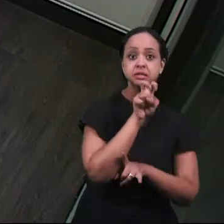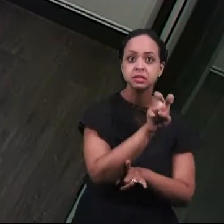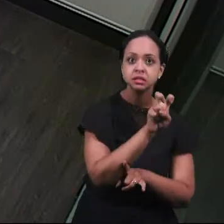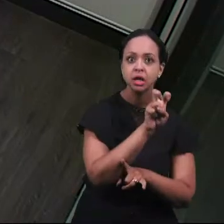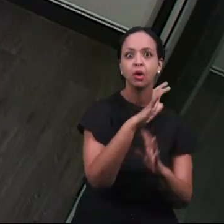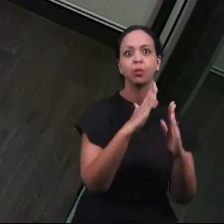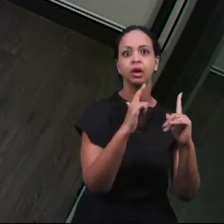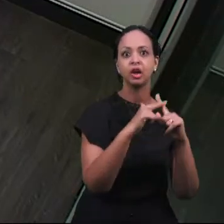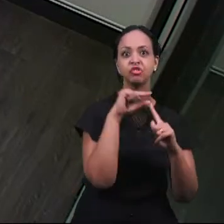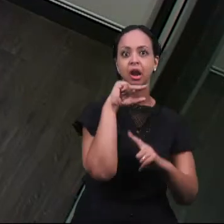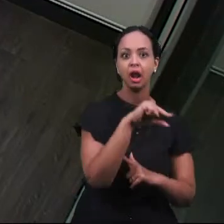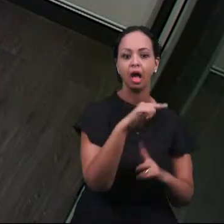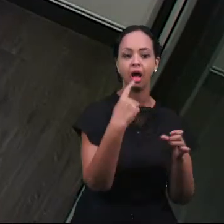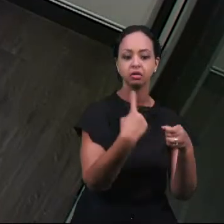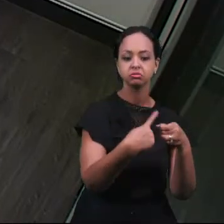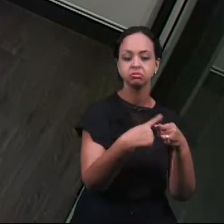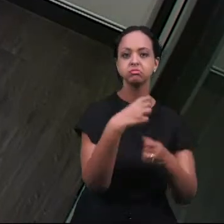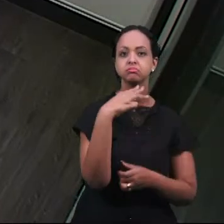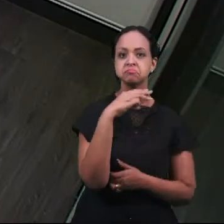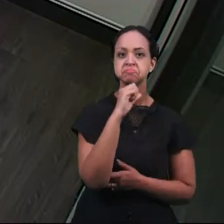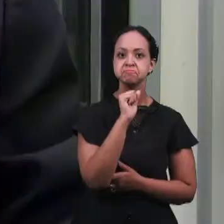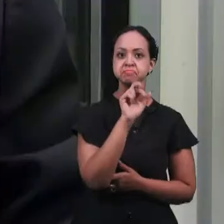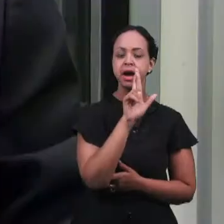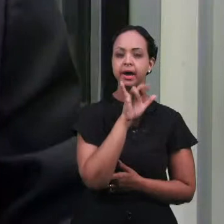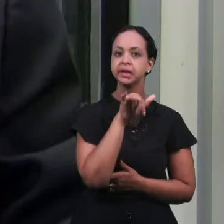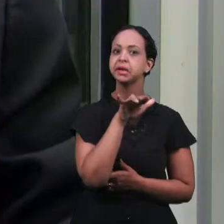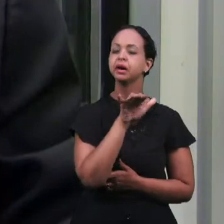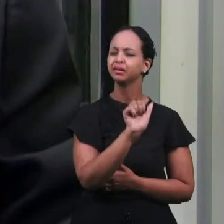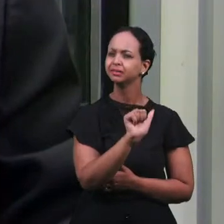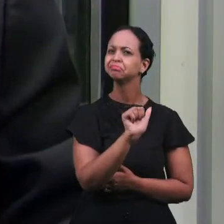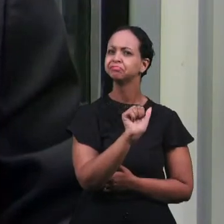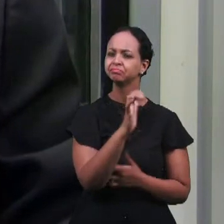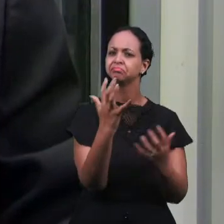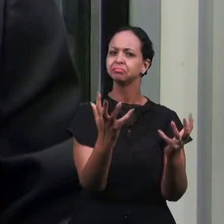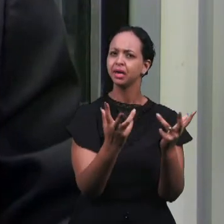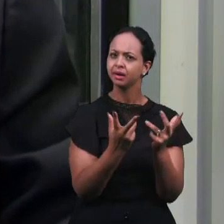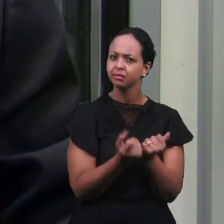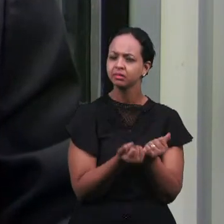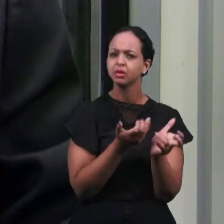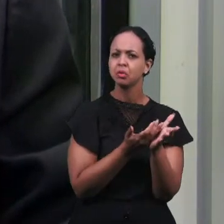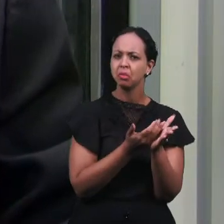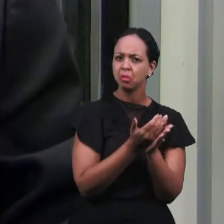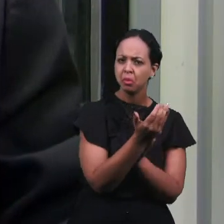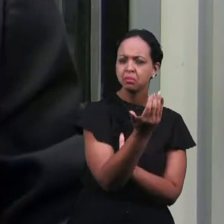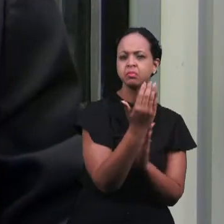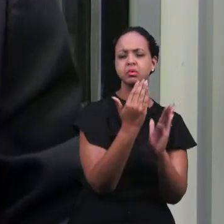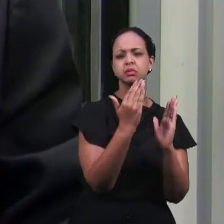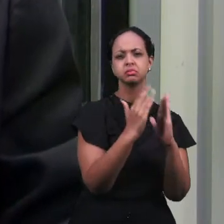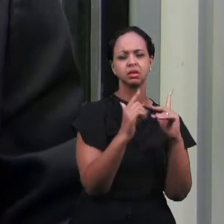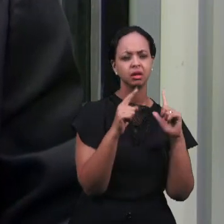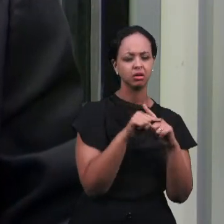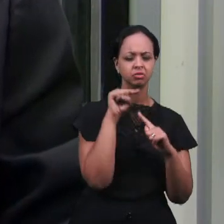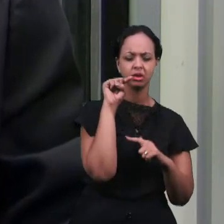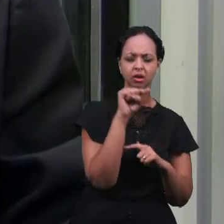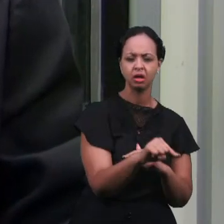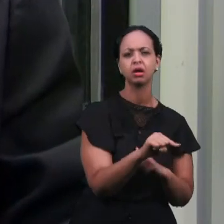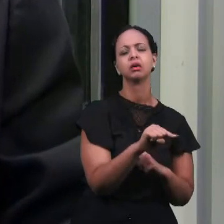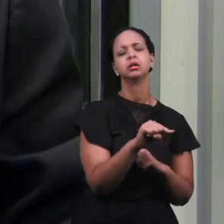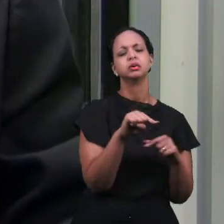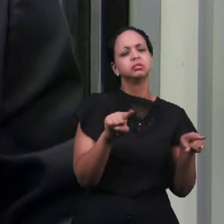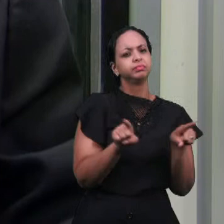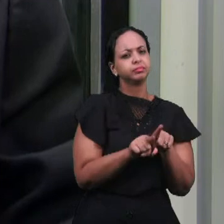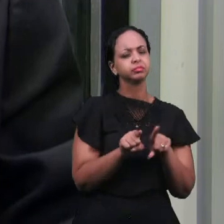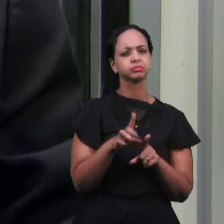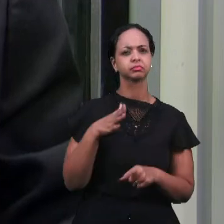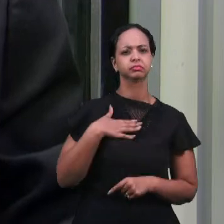Então foi essa experiência que o Senhor deu no início da caminhada e nessa